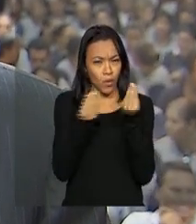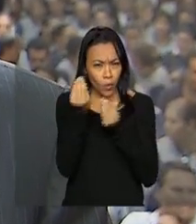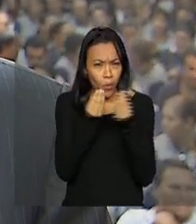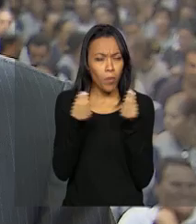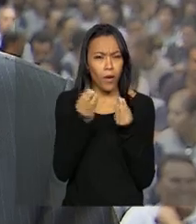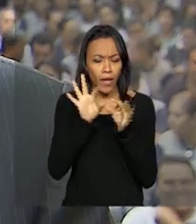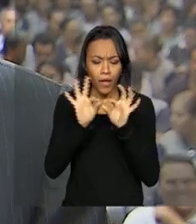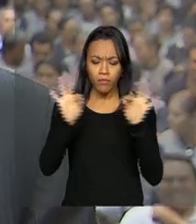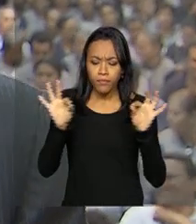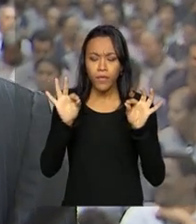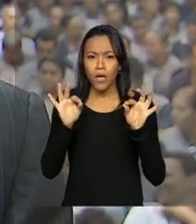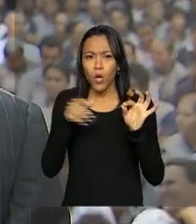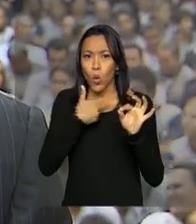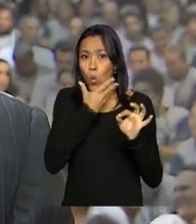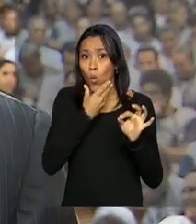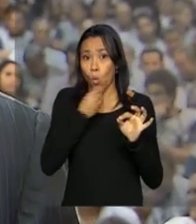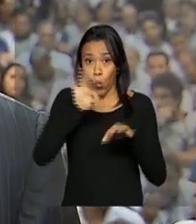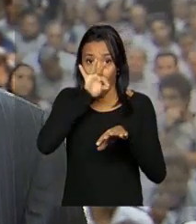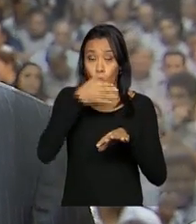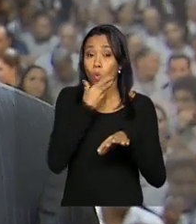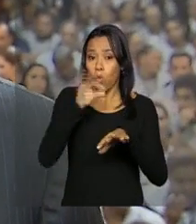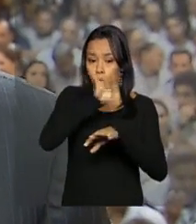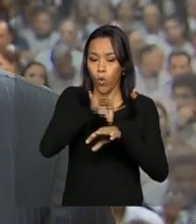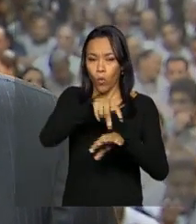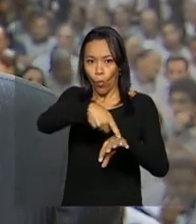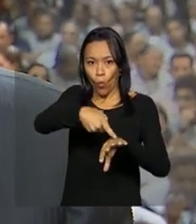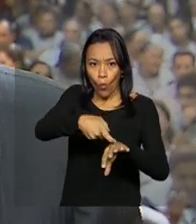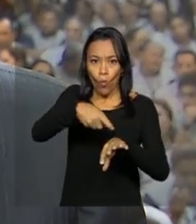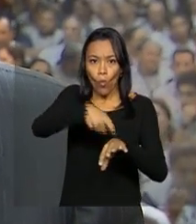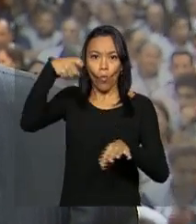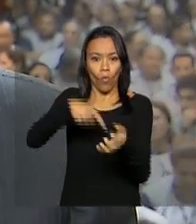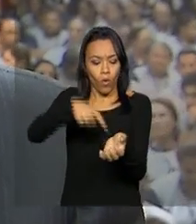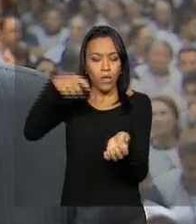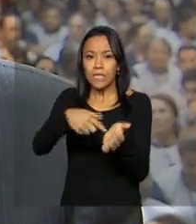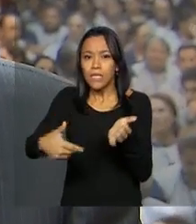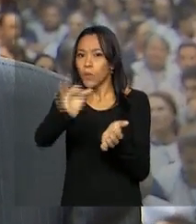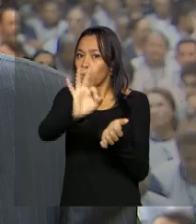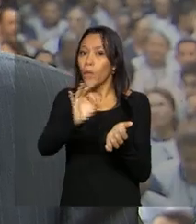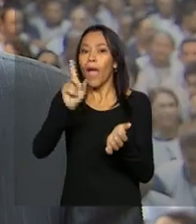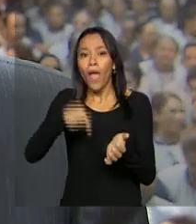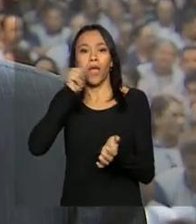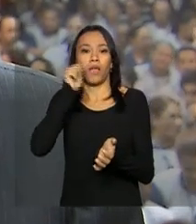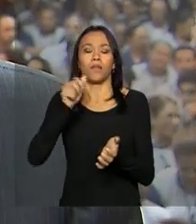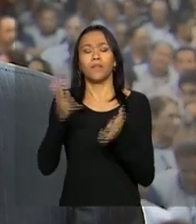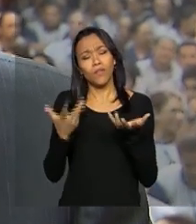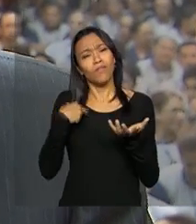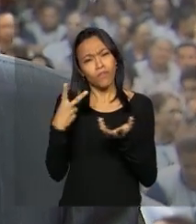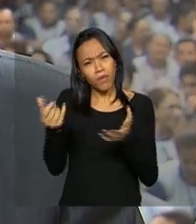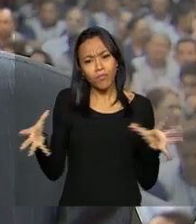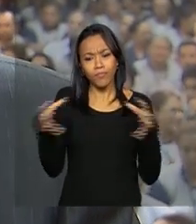Mosquito que o macho não chupa o sangue e a fêmea que chupa para alimentar os ovos enfim nó Vamos trabalhar a ciência para despertar o interesse e a curiosidade dos